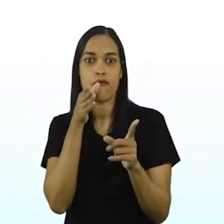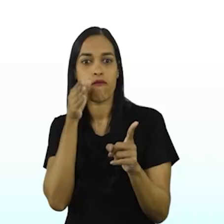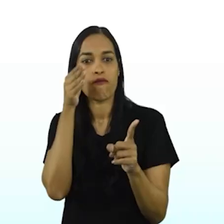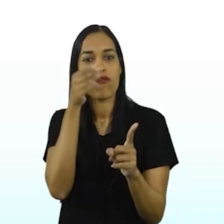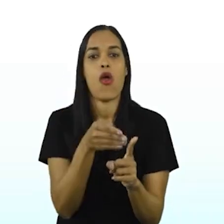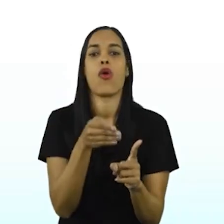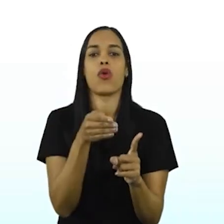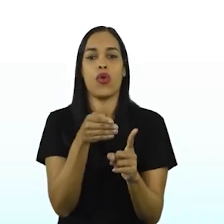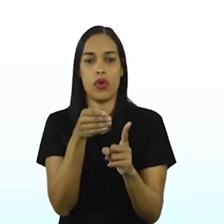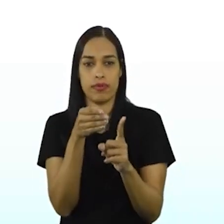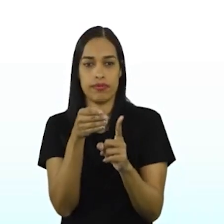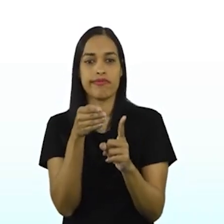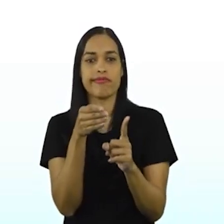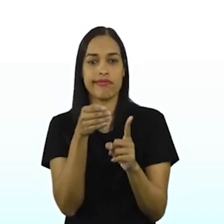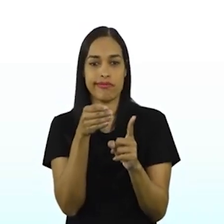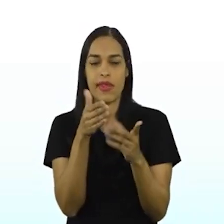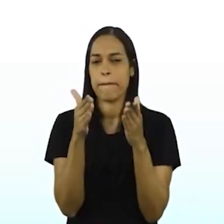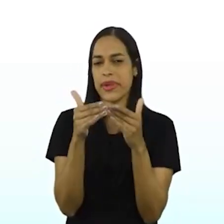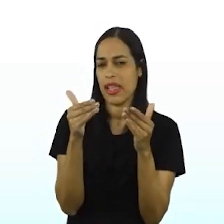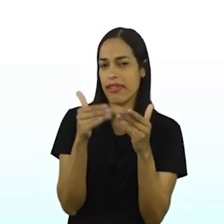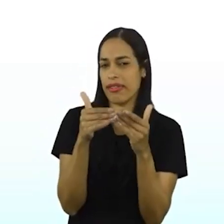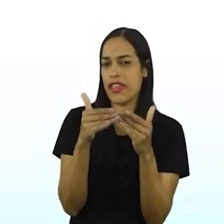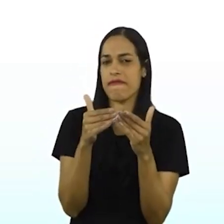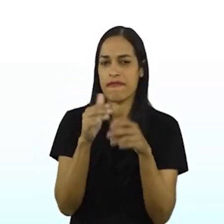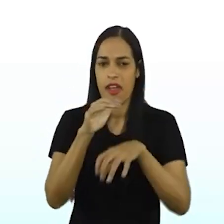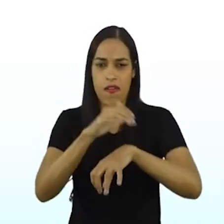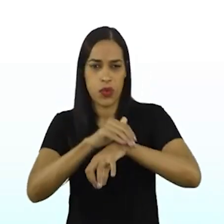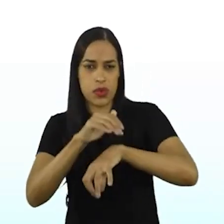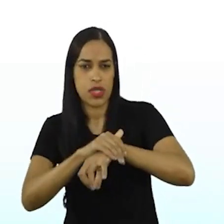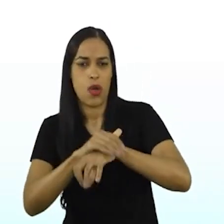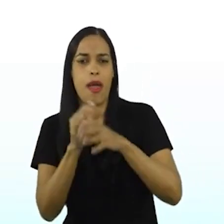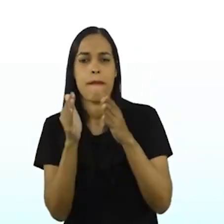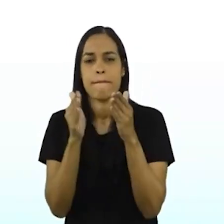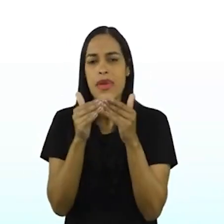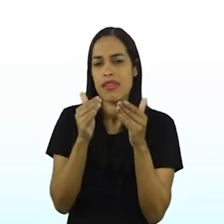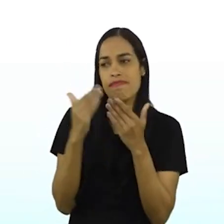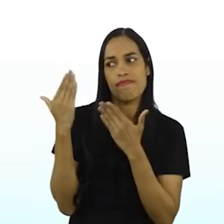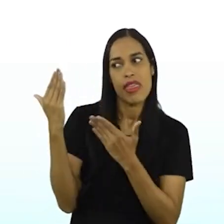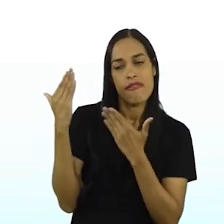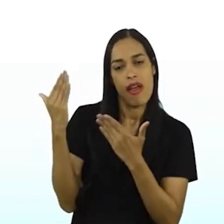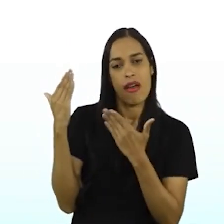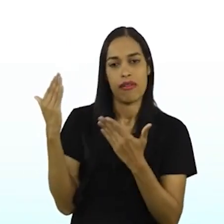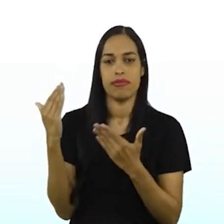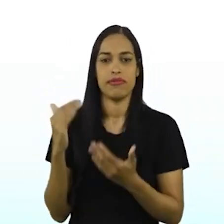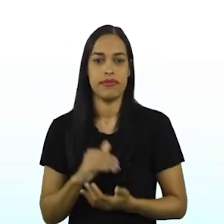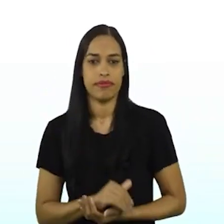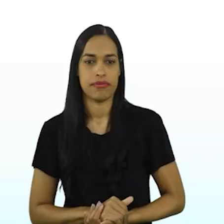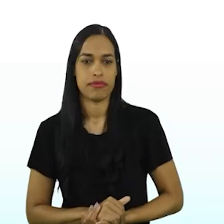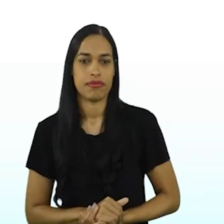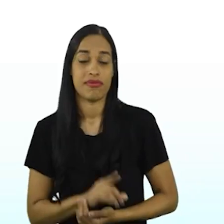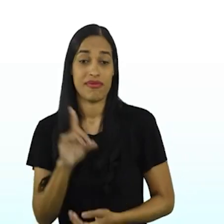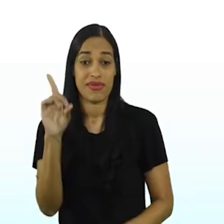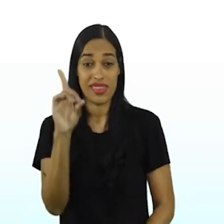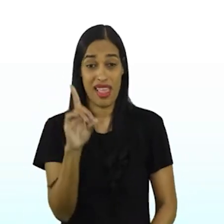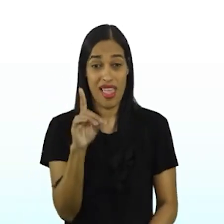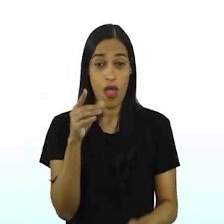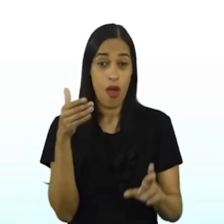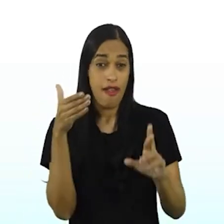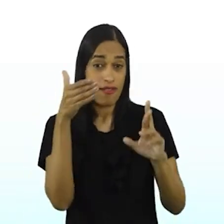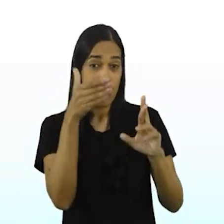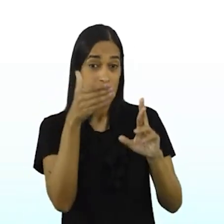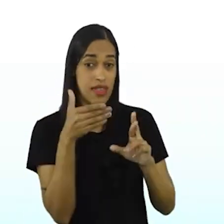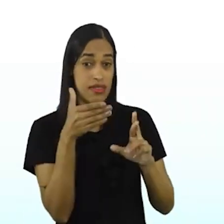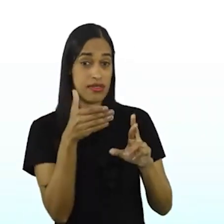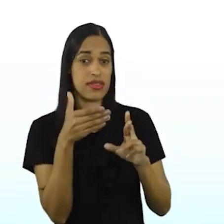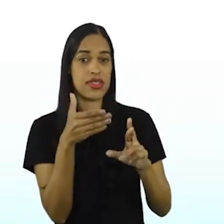foco, o interlocutor é o receptor. Aí ele está falando da função apelativa, conativa. Não é?